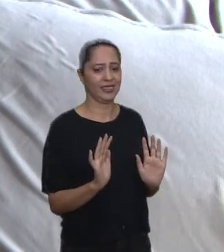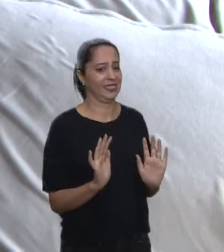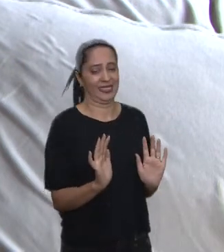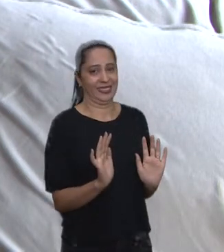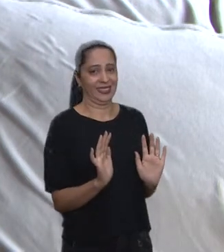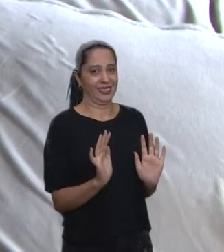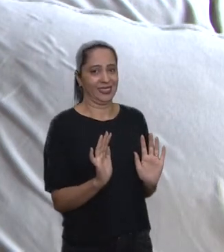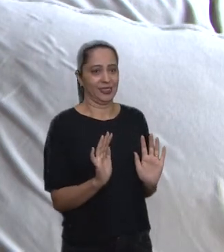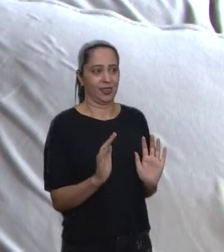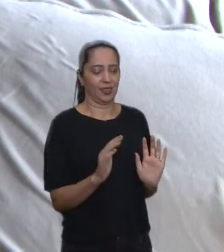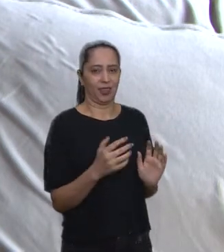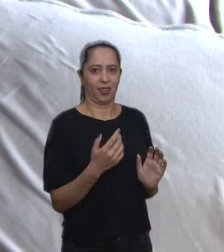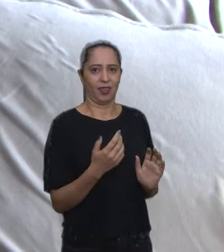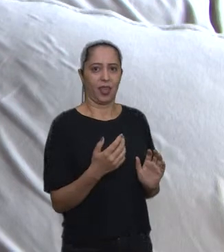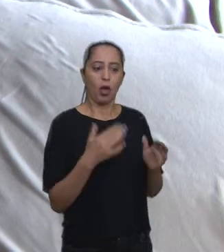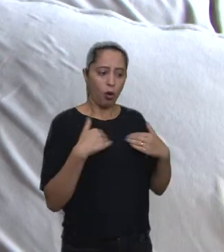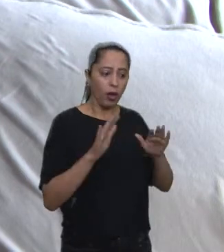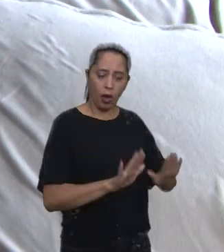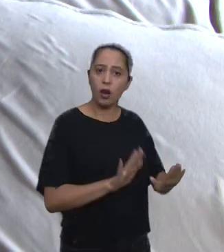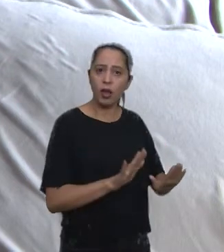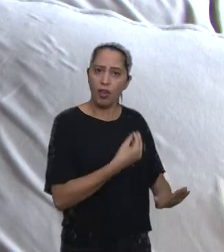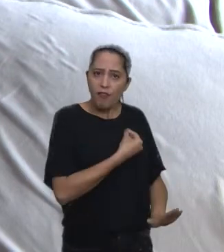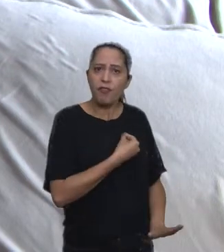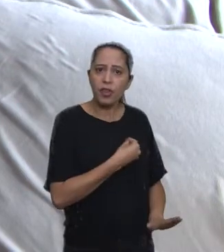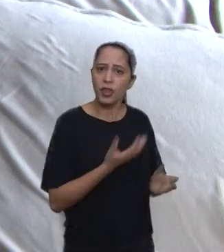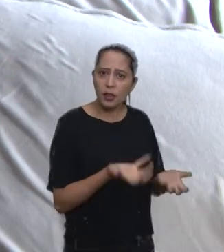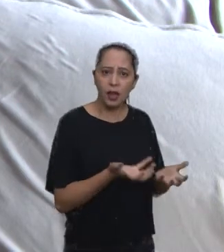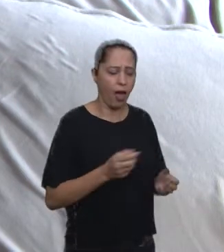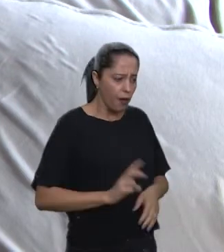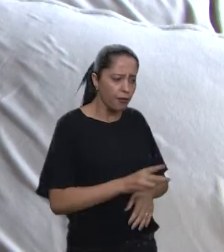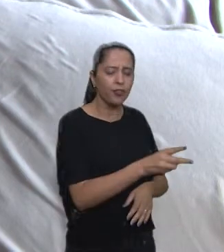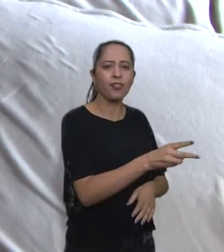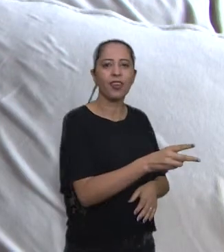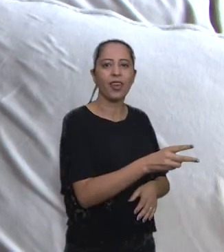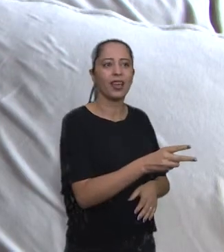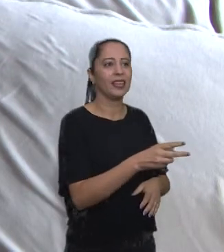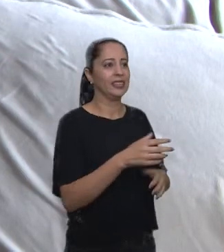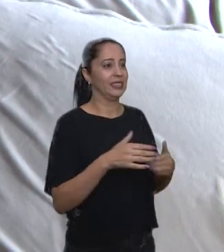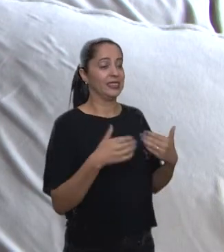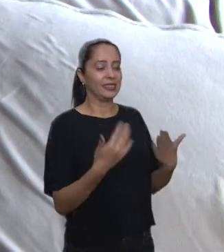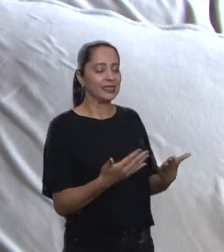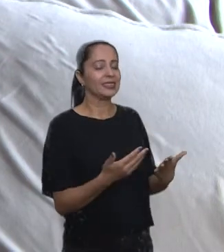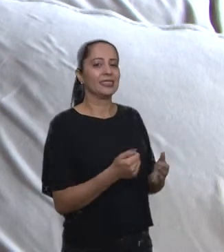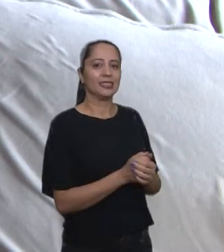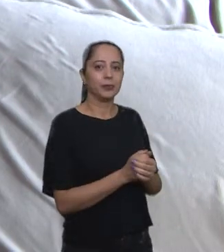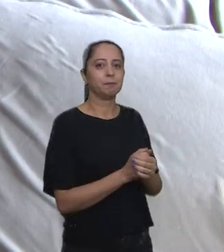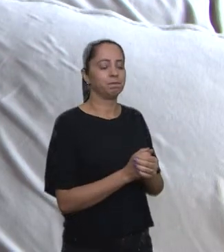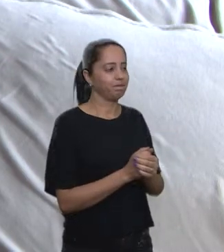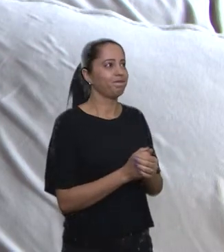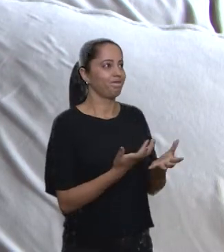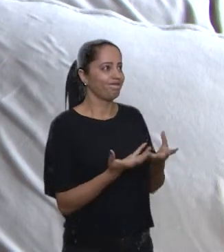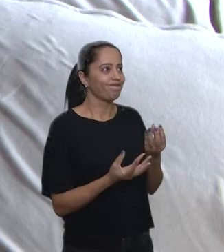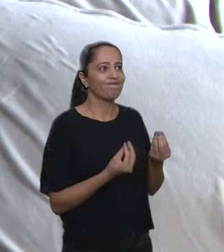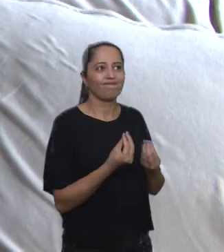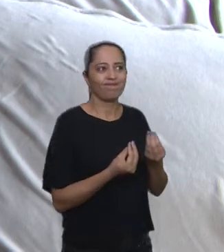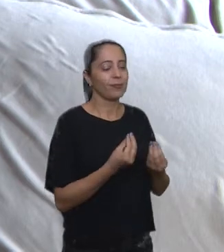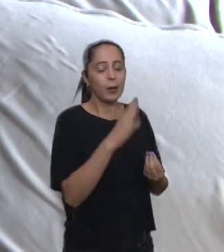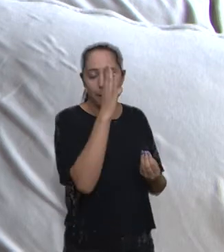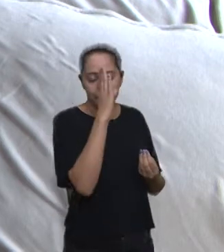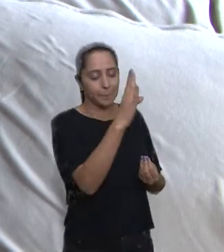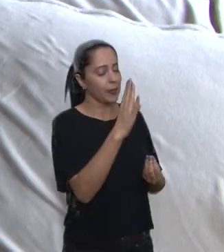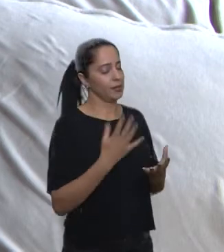nada, assim, não quero ir embora, quero ficar aqui, tô com medo, quero viver. E assim, isso foi